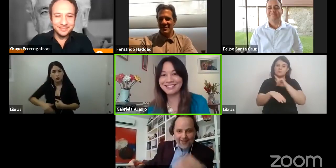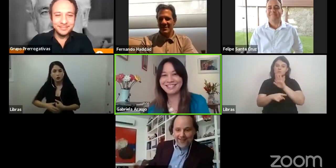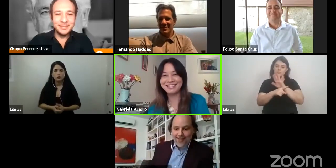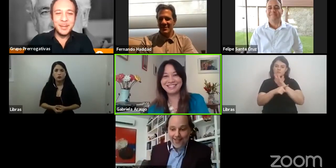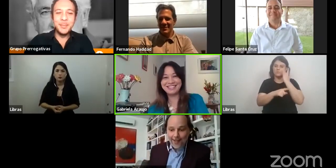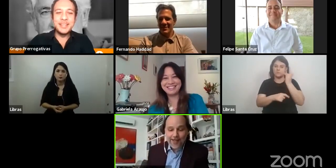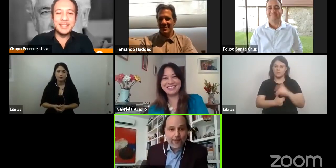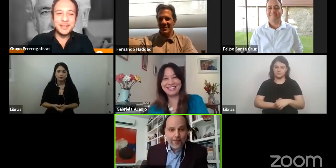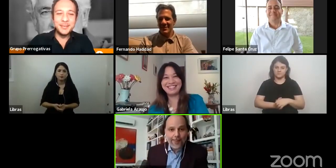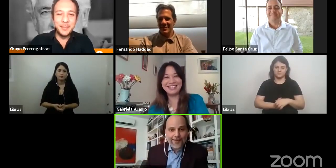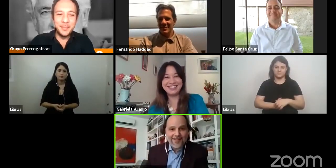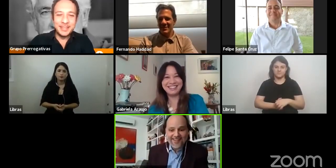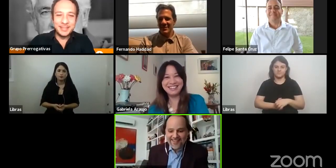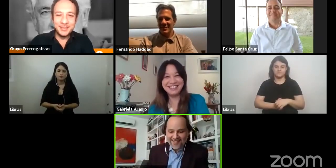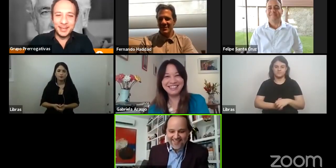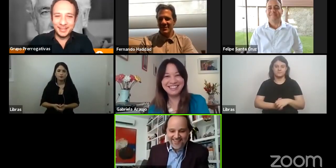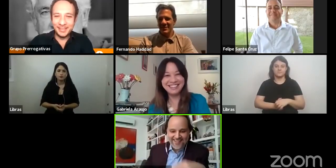ajudar.